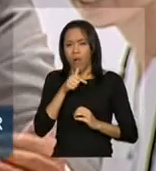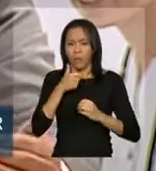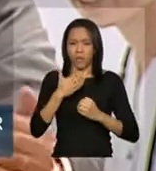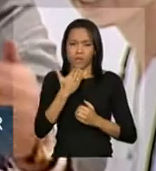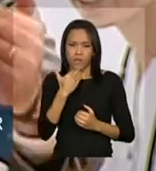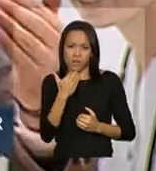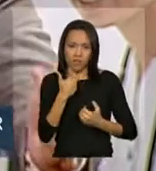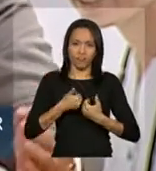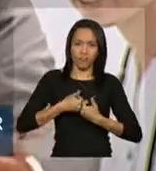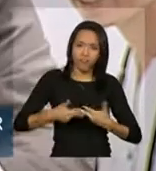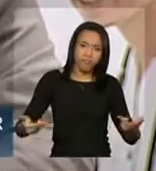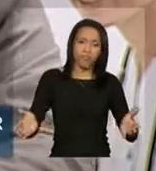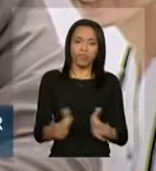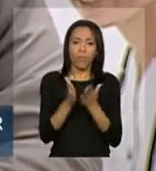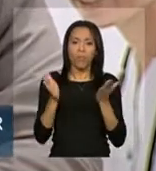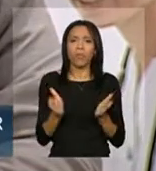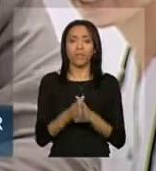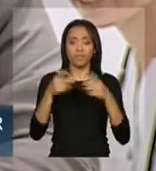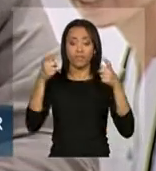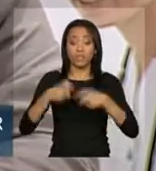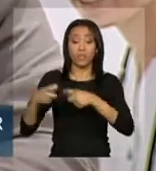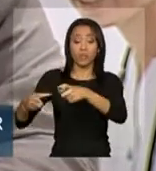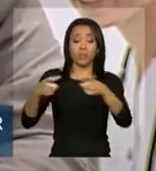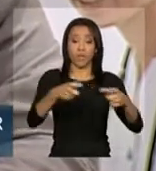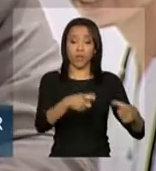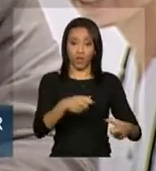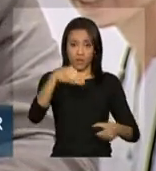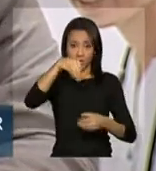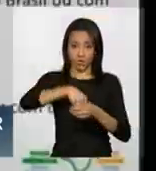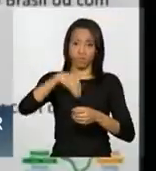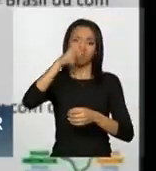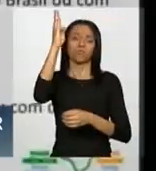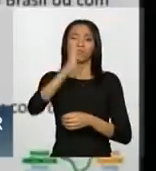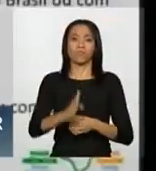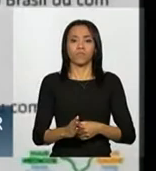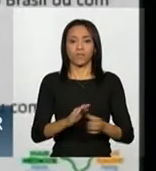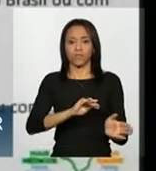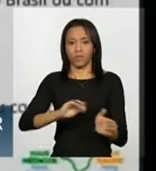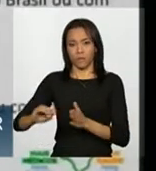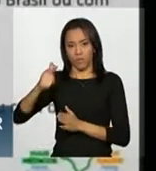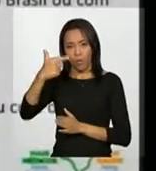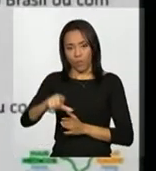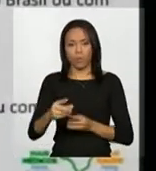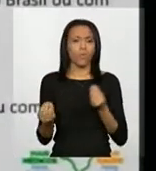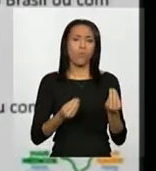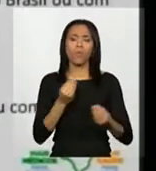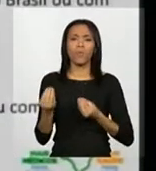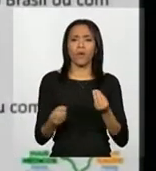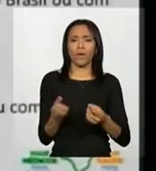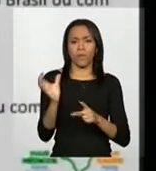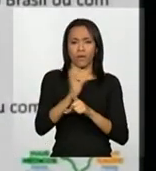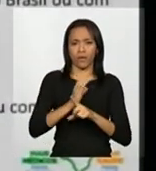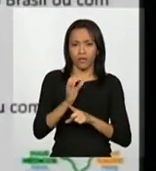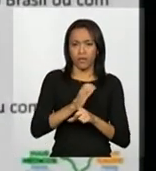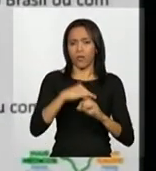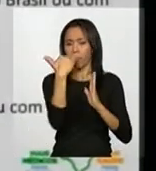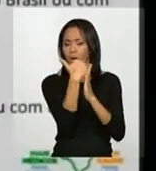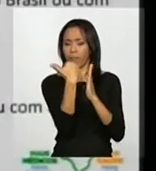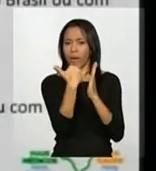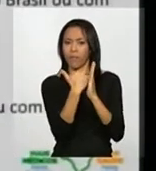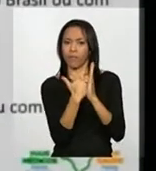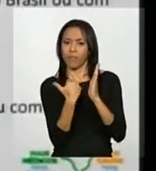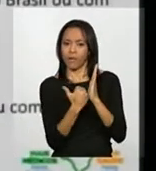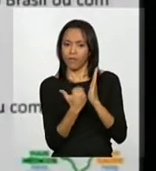condição de pobreza e nessas regiões do Brasil próximo o cronograma que tá em curso